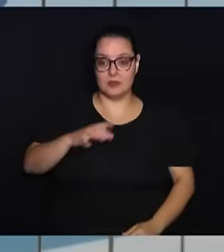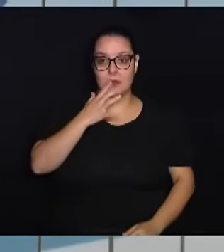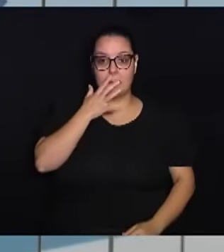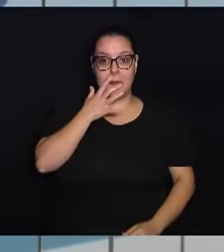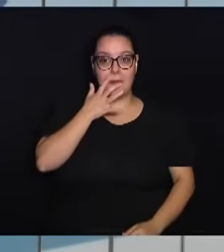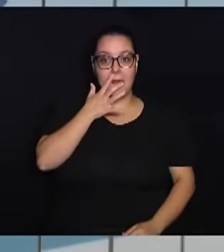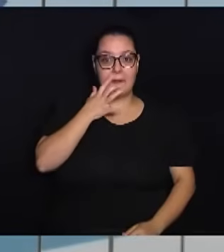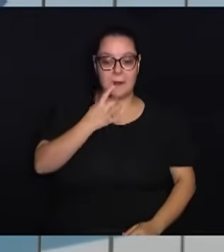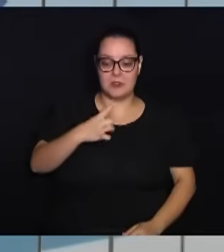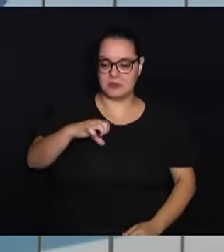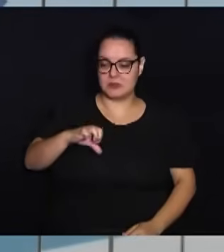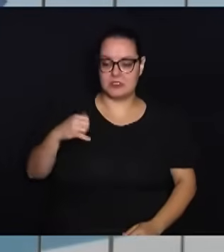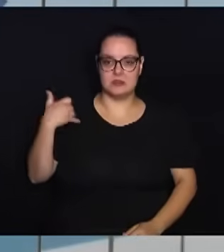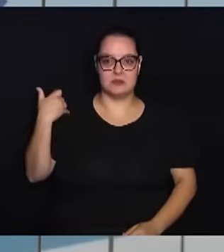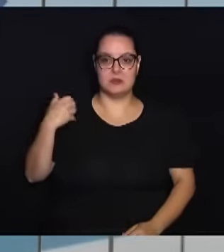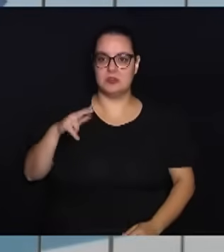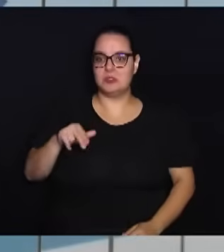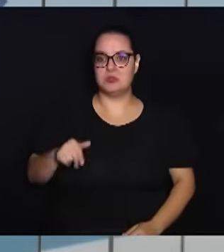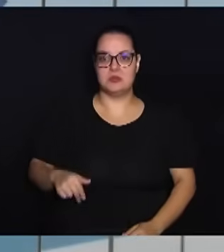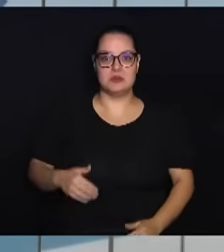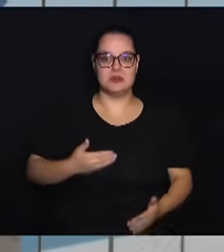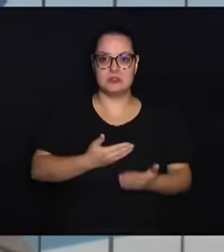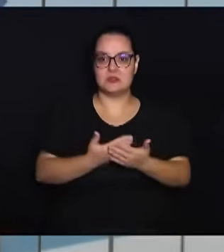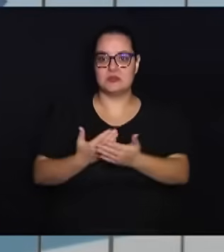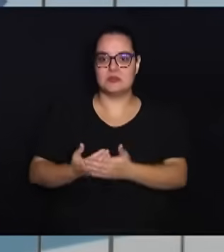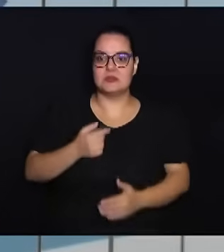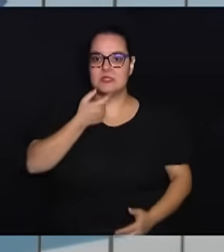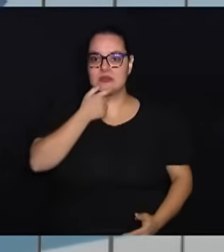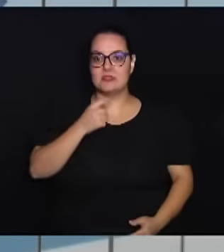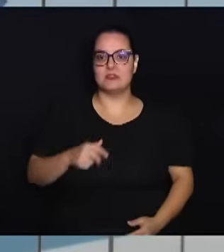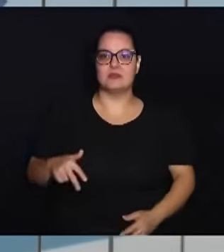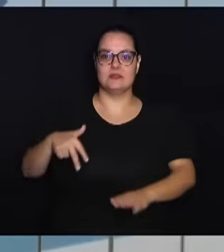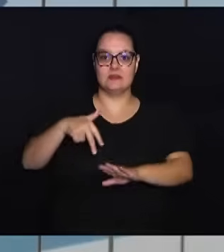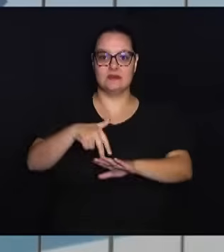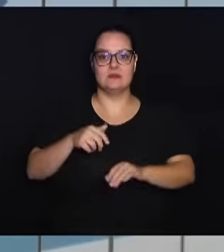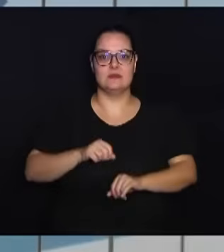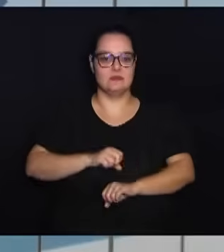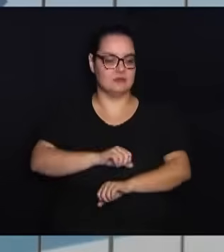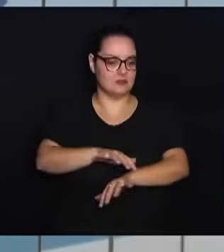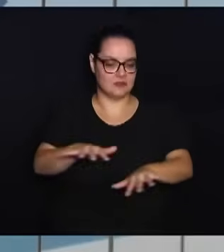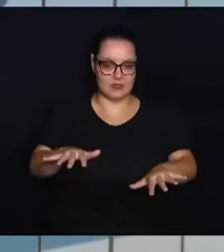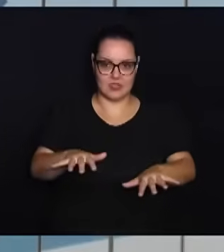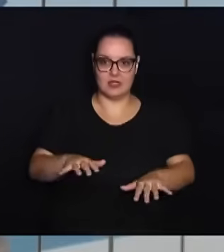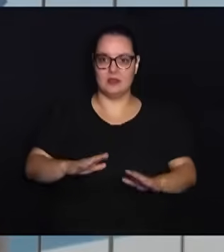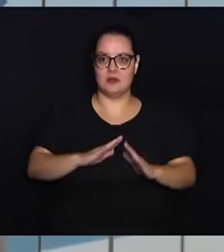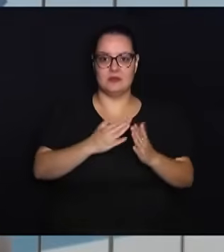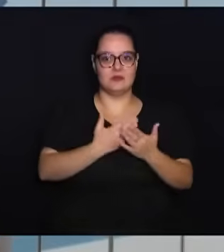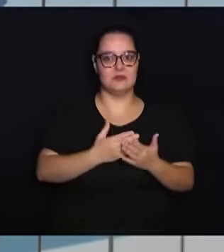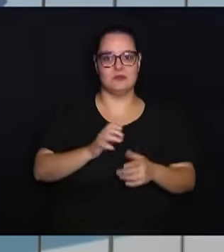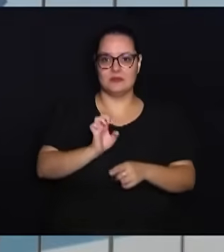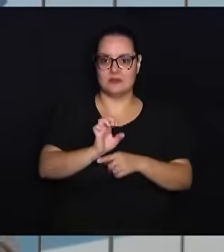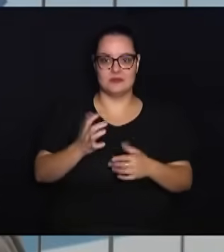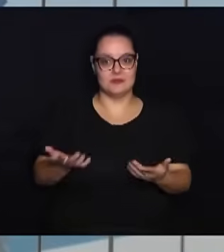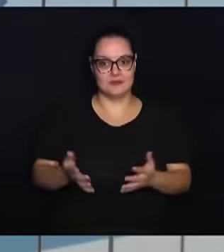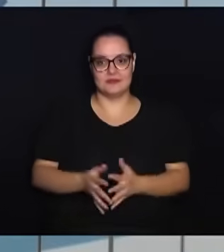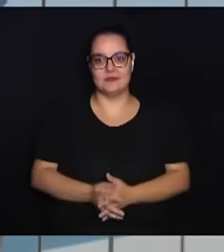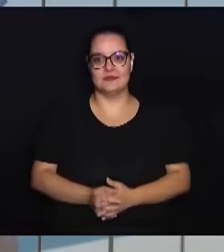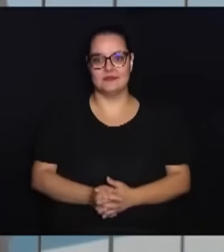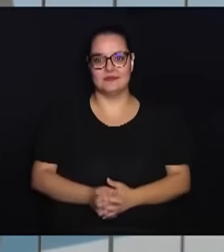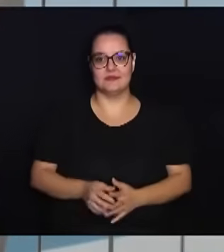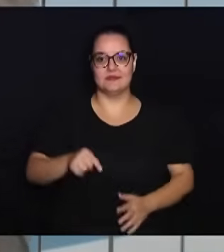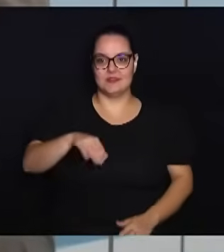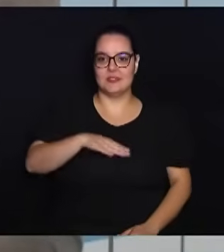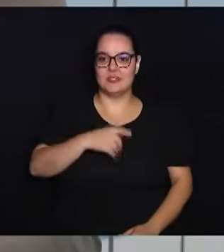19 anos, nunca tinha estudado inglês na vida e estava ali, né? Sempre estudei em colégio estadual, tal, aqui em